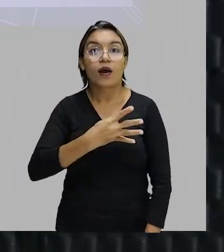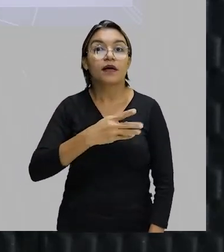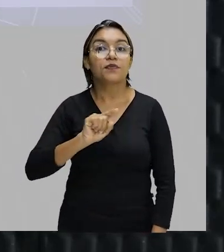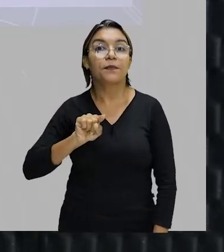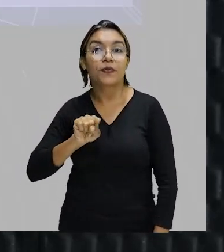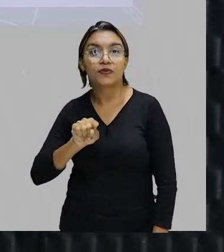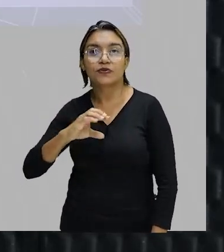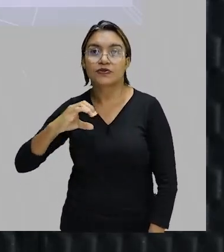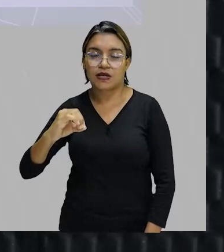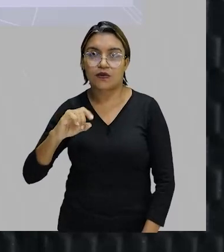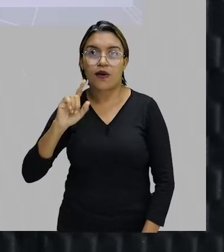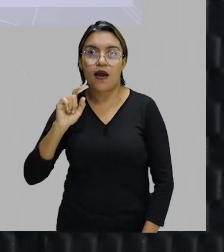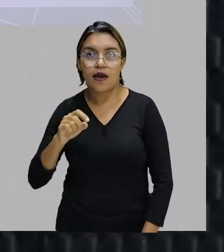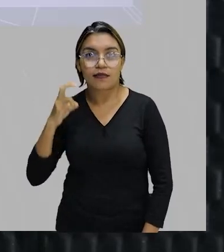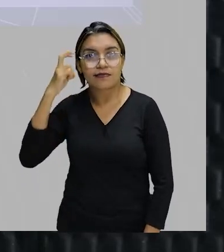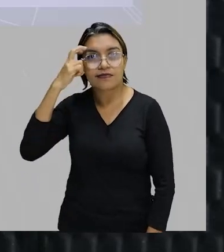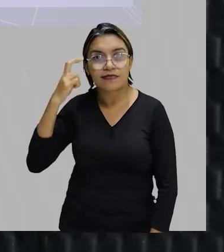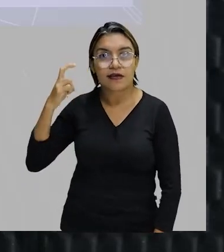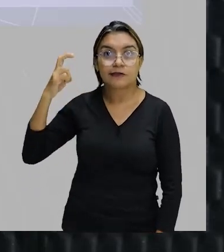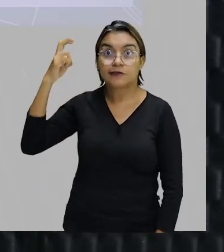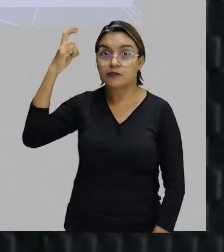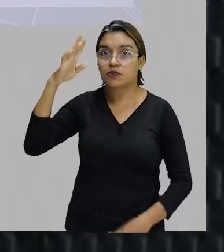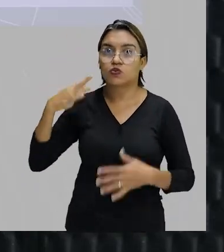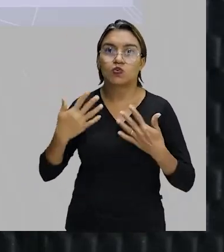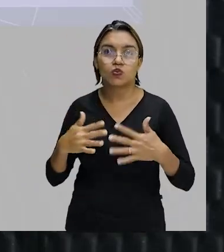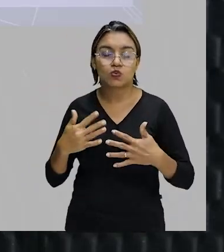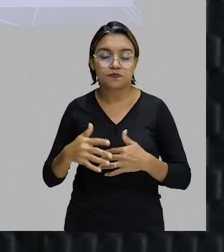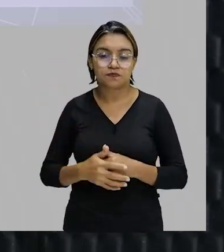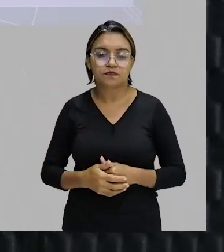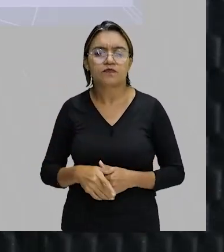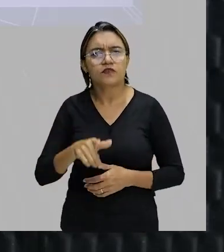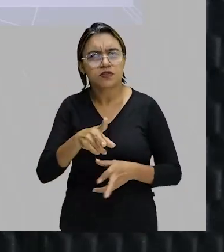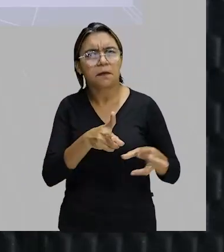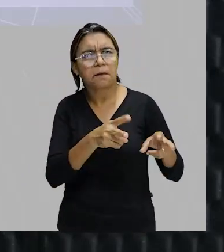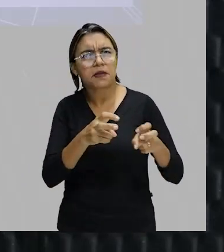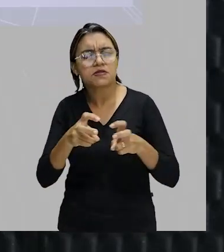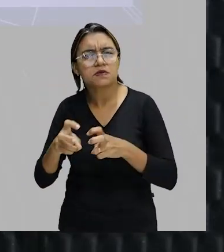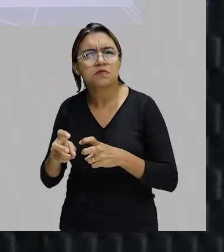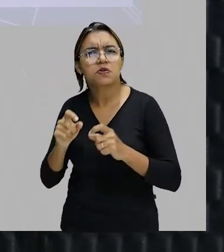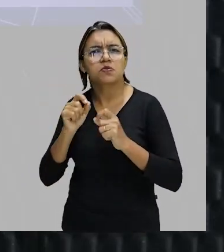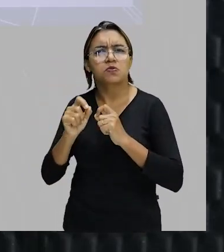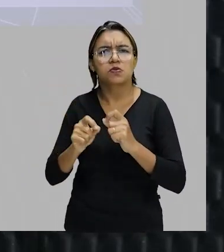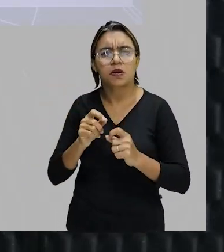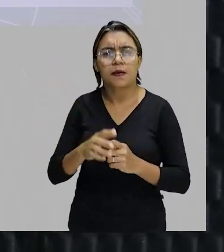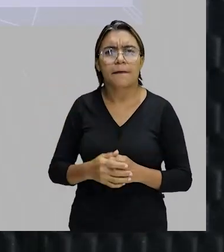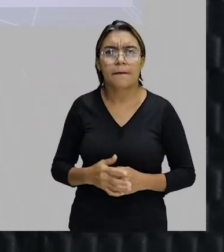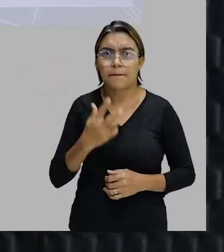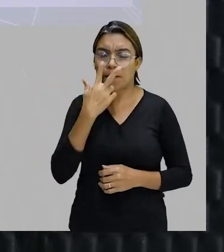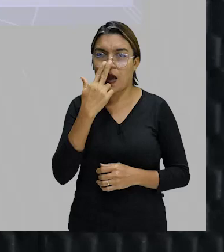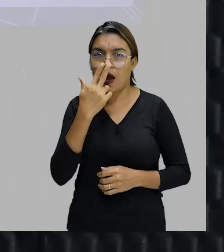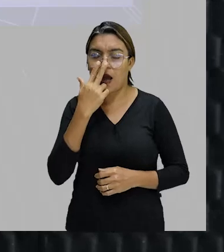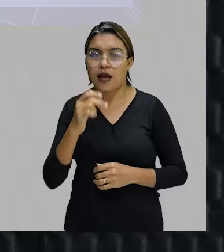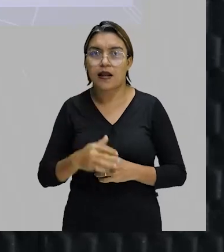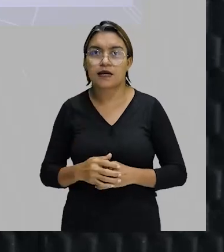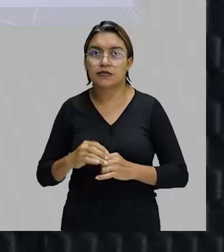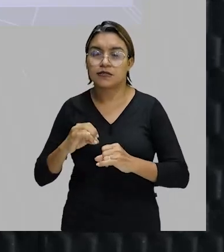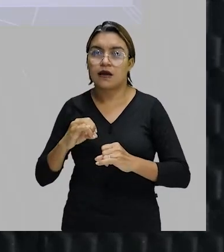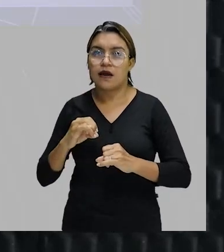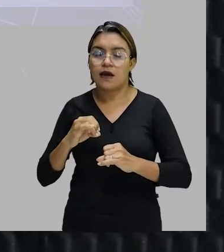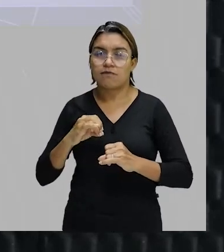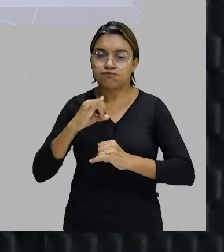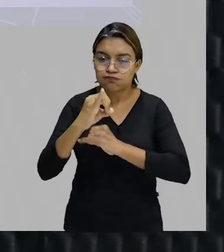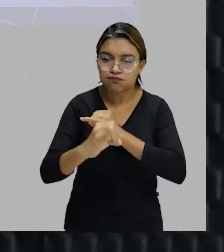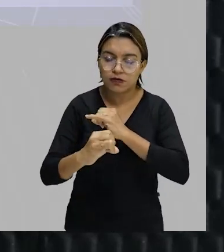artificial. Como eu comecei essa aula dizendo para ti, tu já percebeu que parece que quando tu abre tuas redes